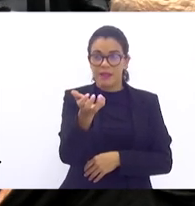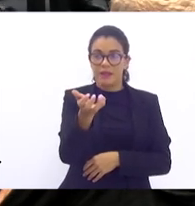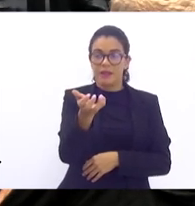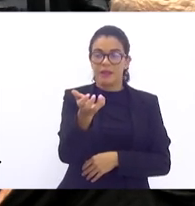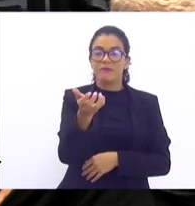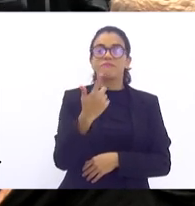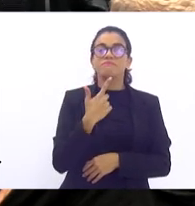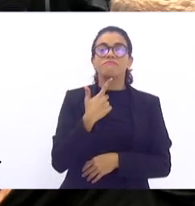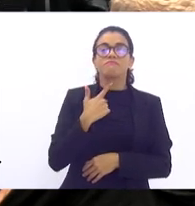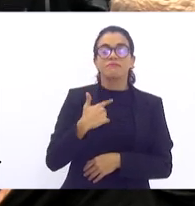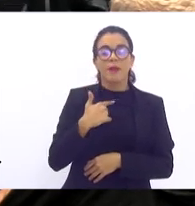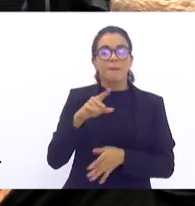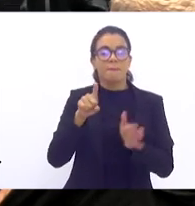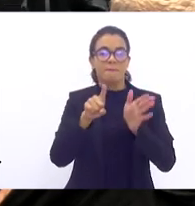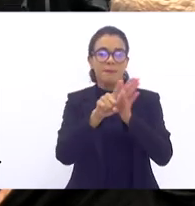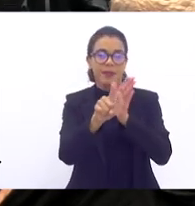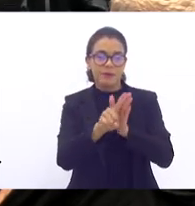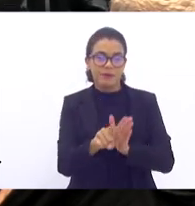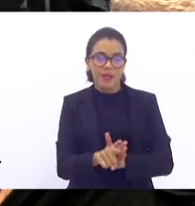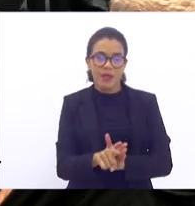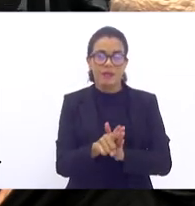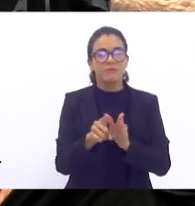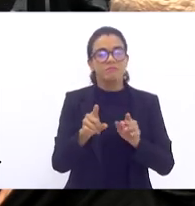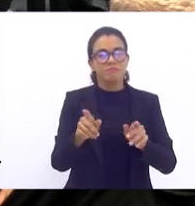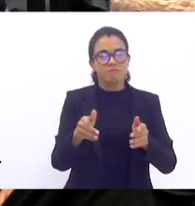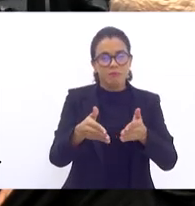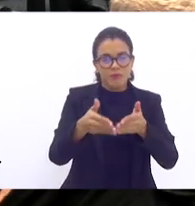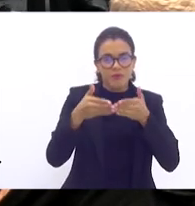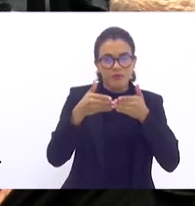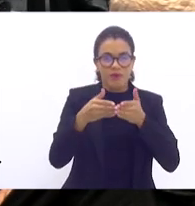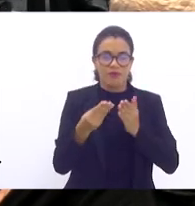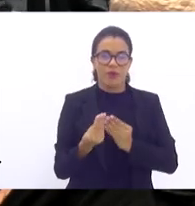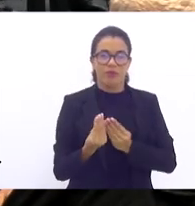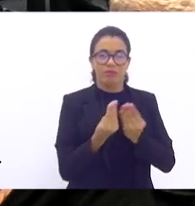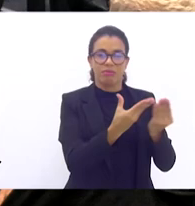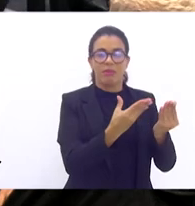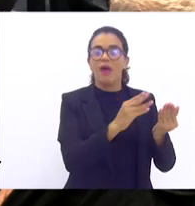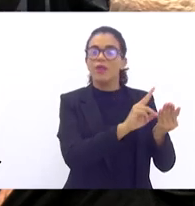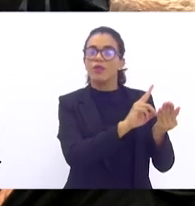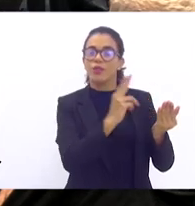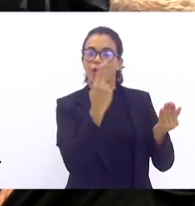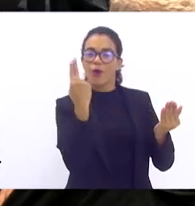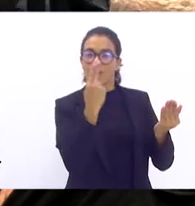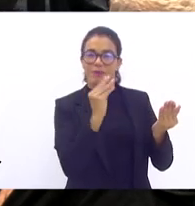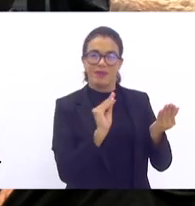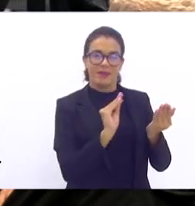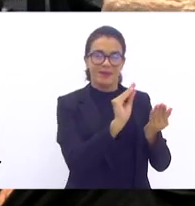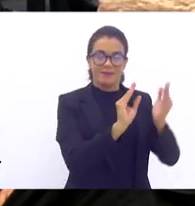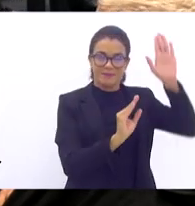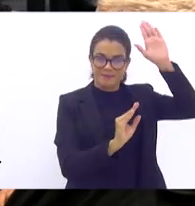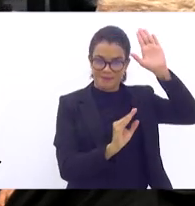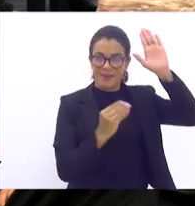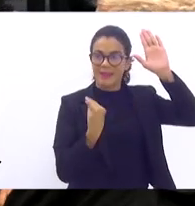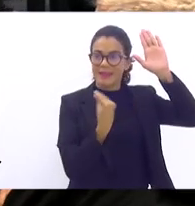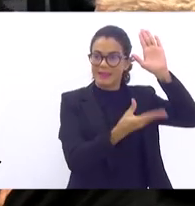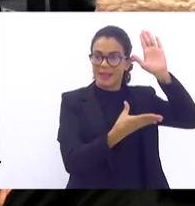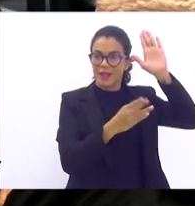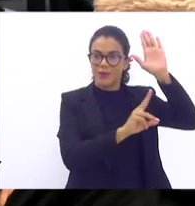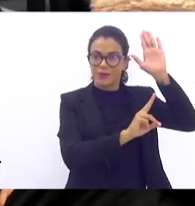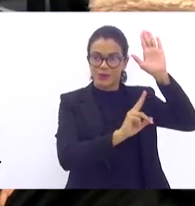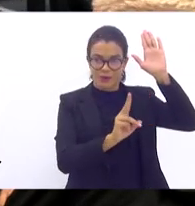a intervenção Já fosse ali dando o nome para Ada que tá ali ó levanta a mão lá da pega o nome